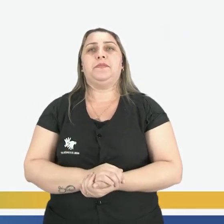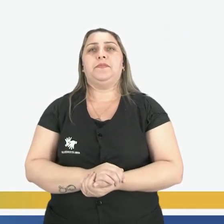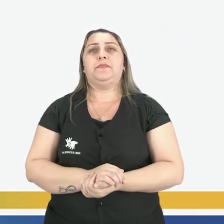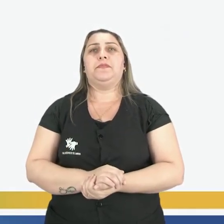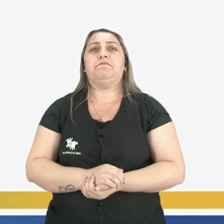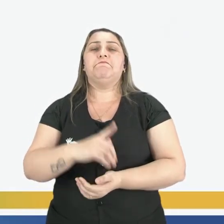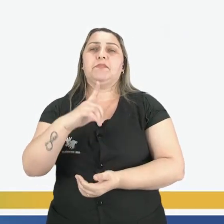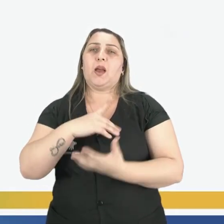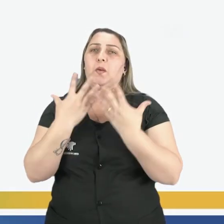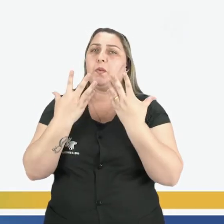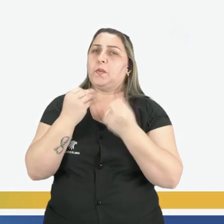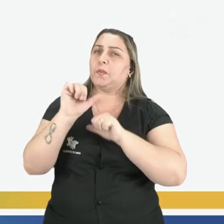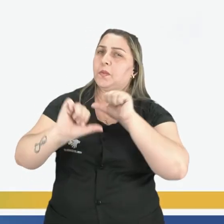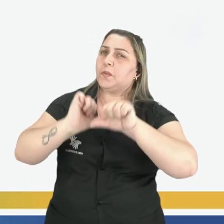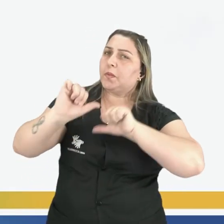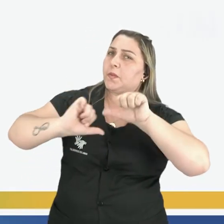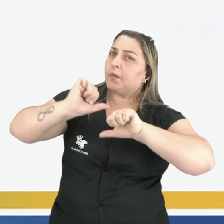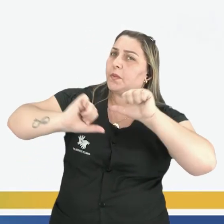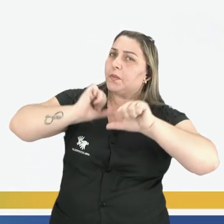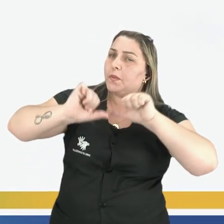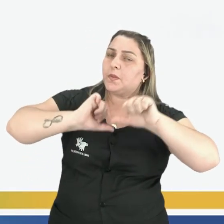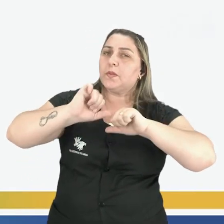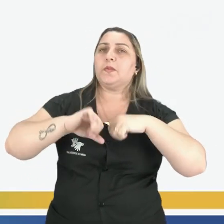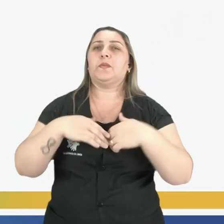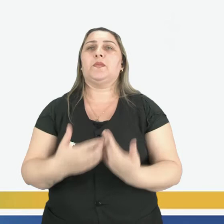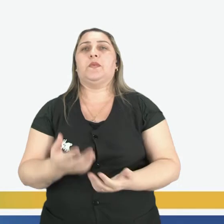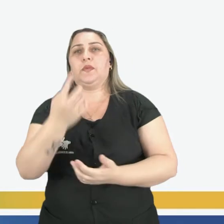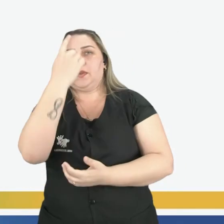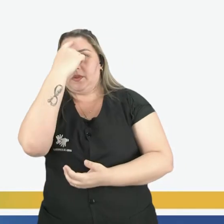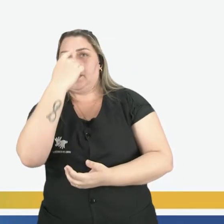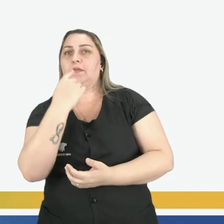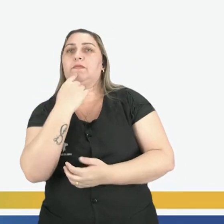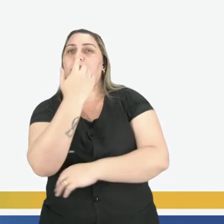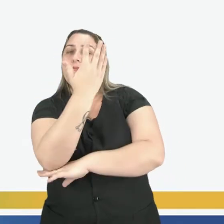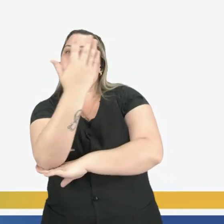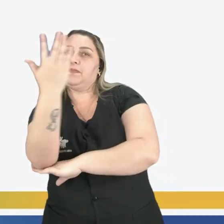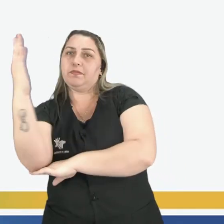Então, houve muitas modificações na paisagem.